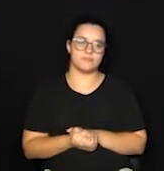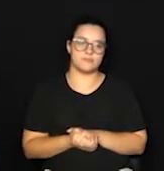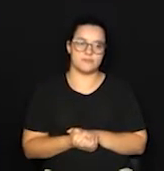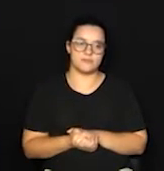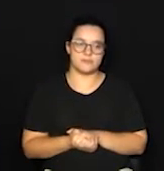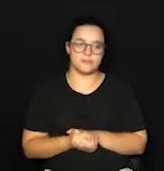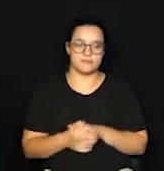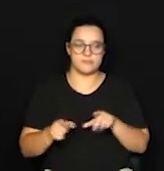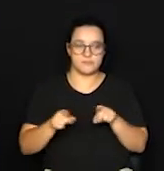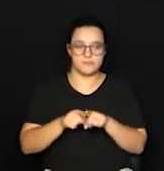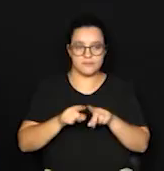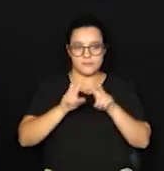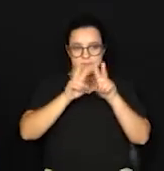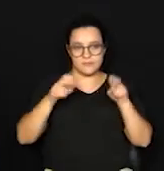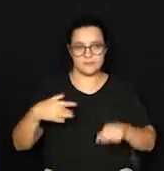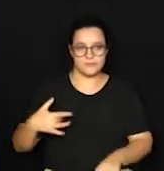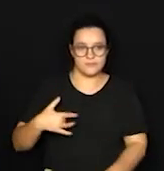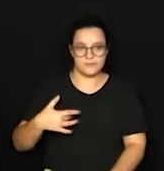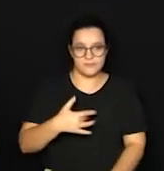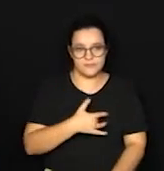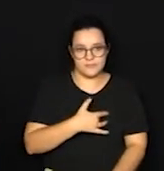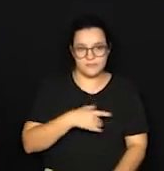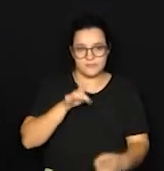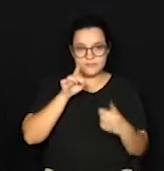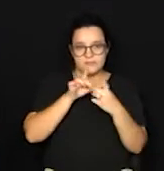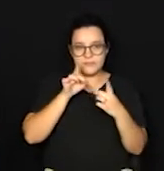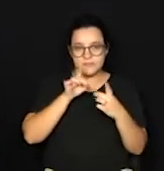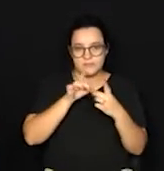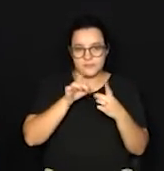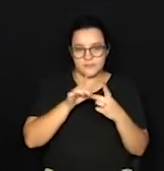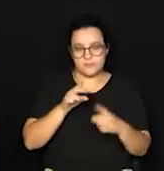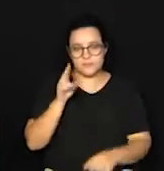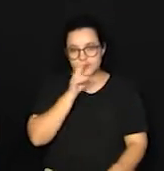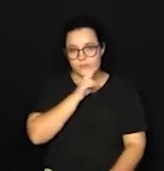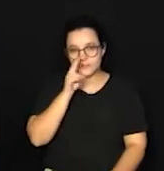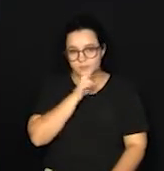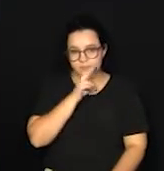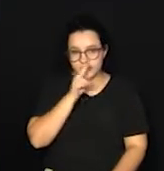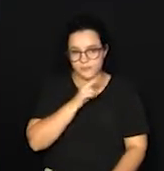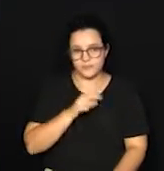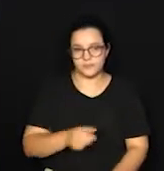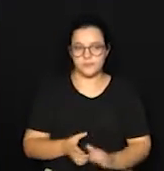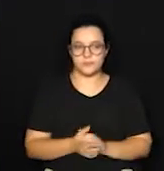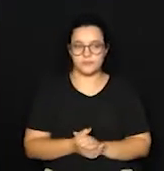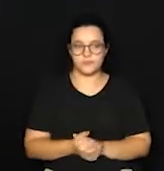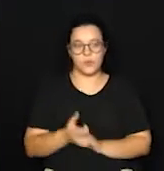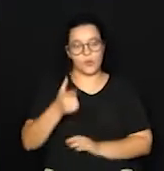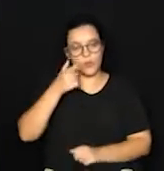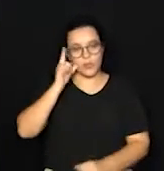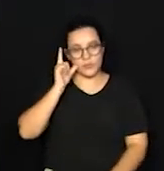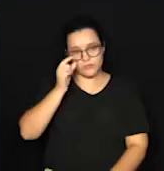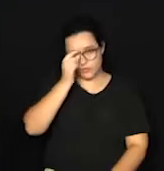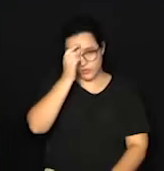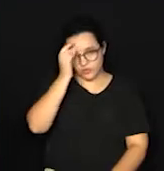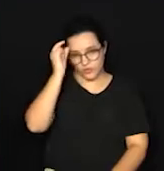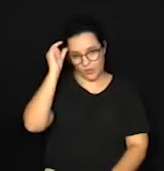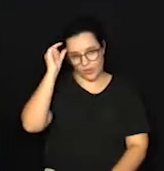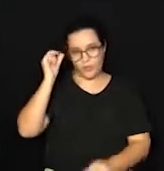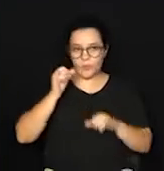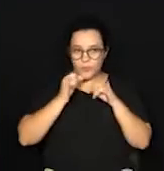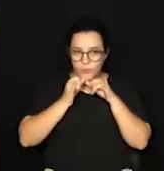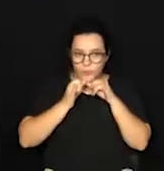de pronto atendimento metropolitano começou a funcionar. Isso mesmo. Ontem, em coletiva, o prefeito Jonas